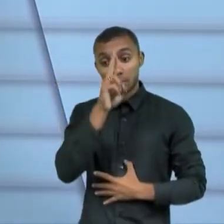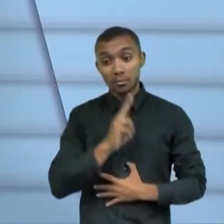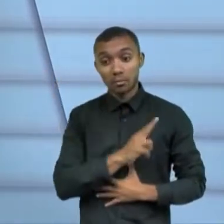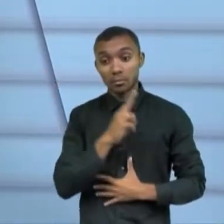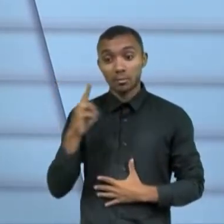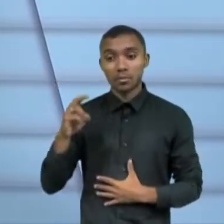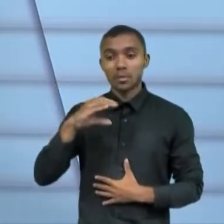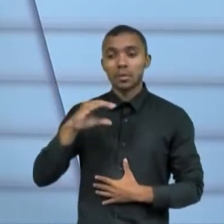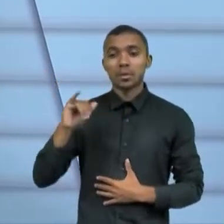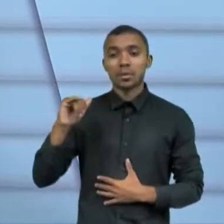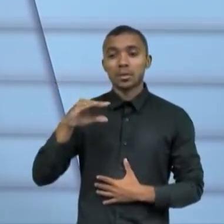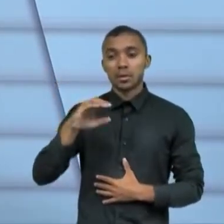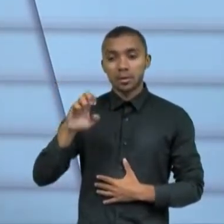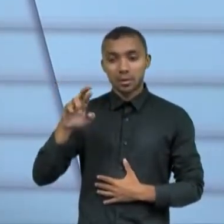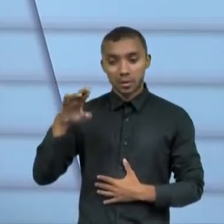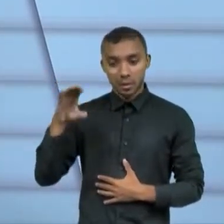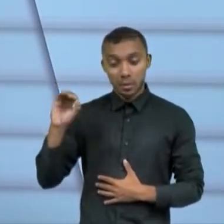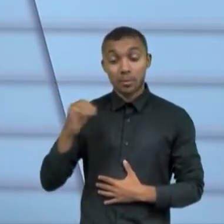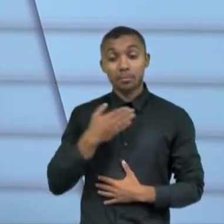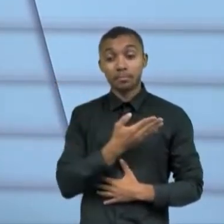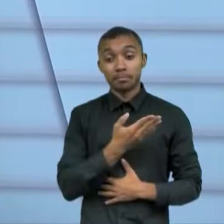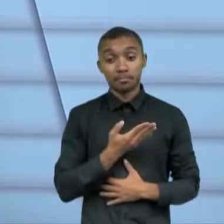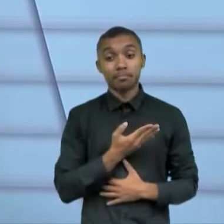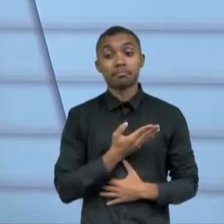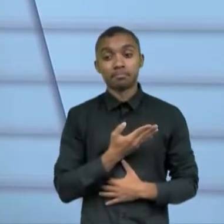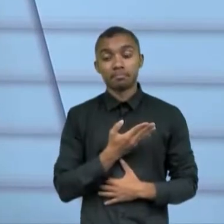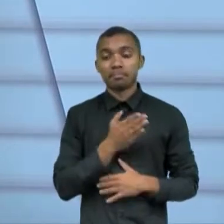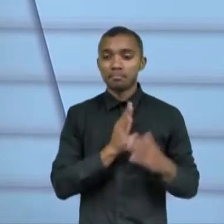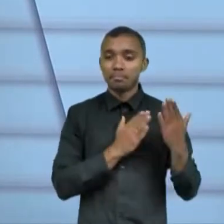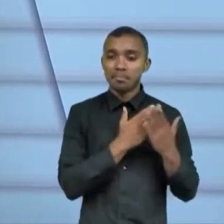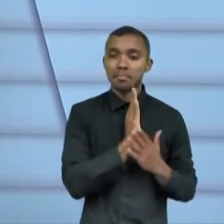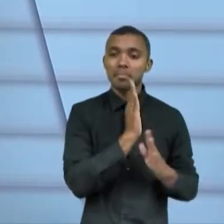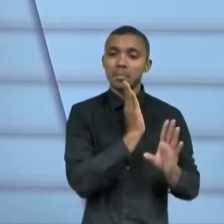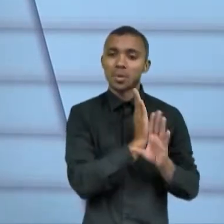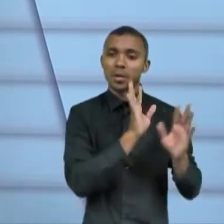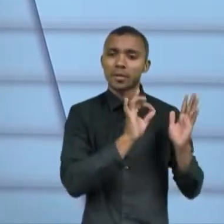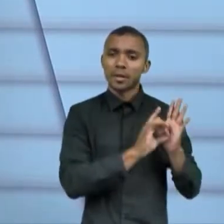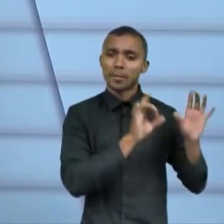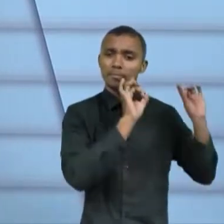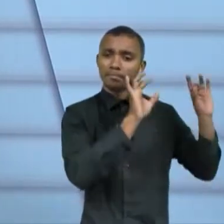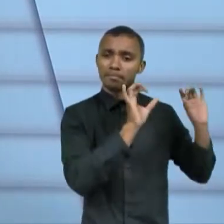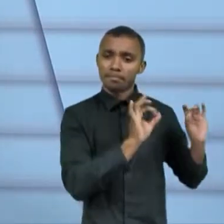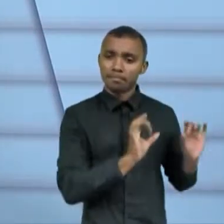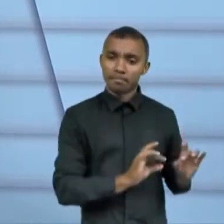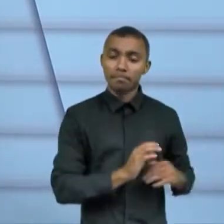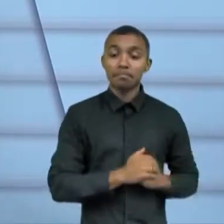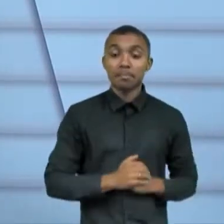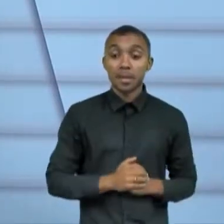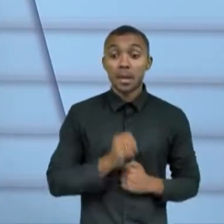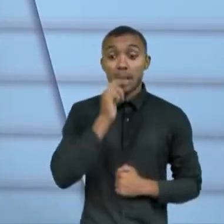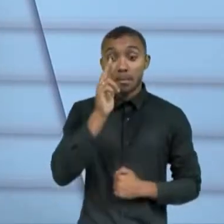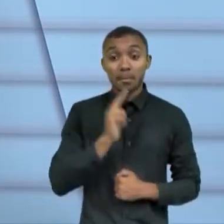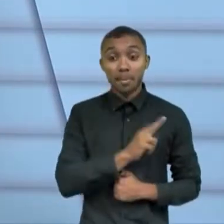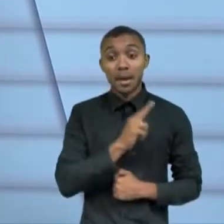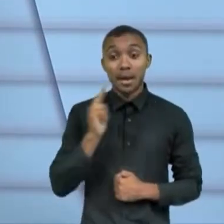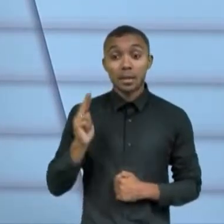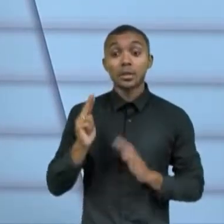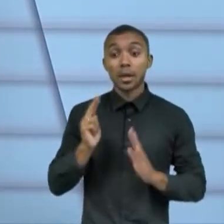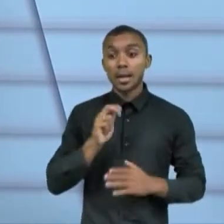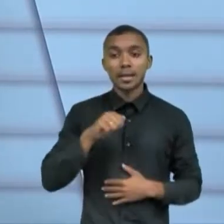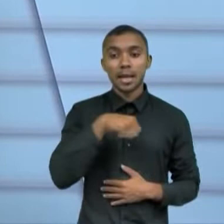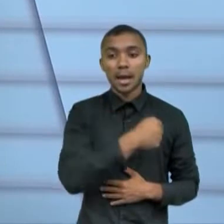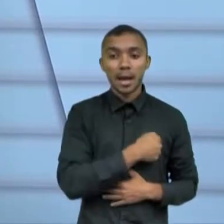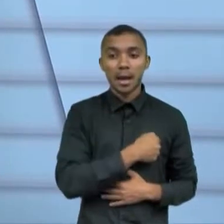um beato, o que abre o caminho para a santidade do padre Cícero Romão Batista. O padre já é aclamado